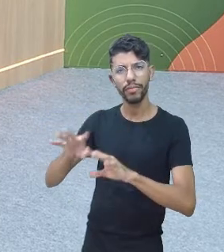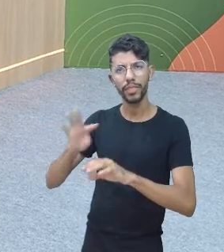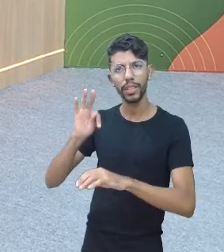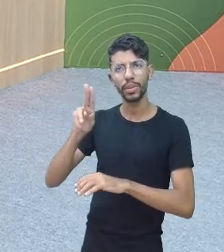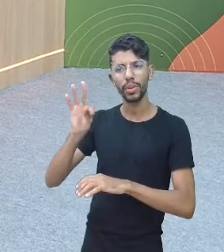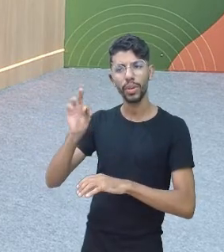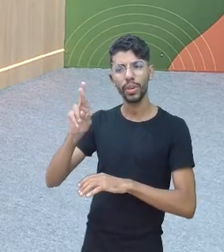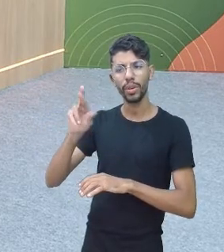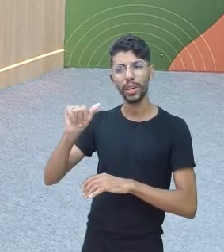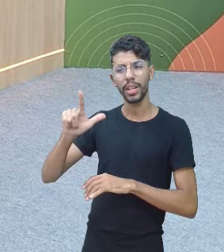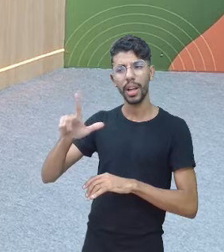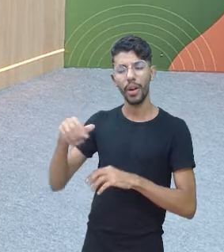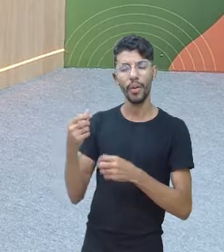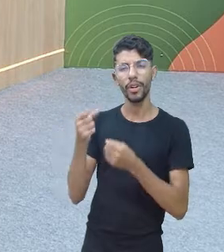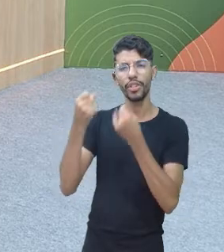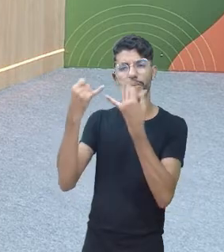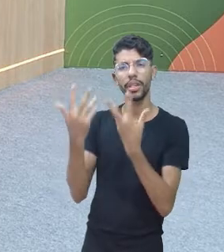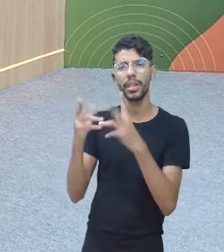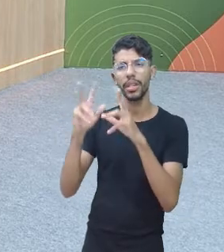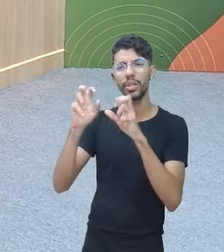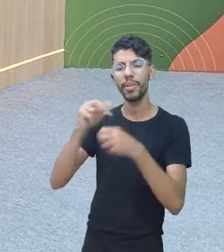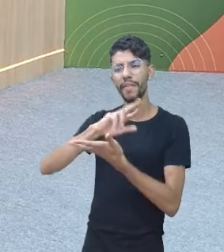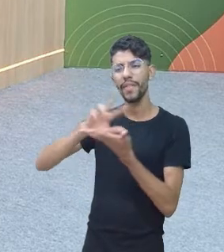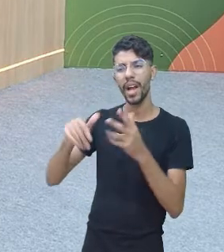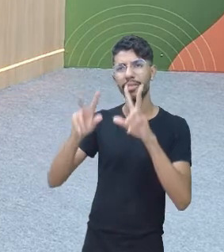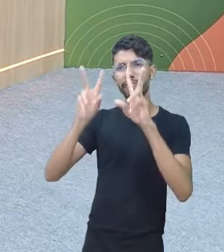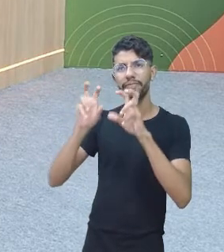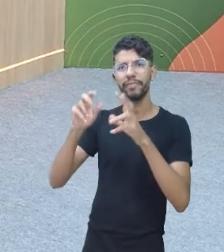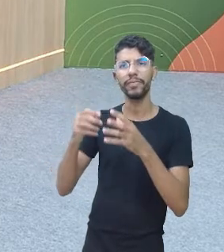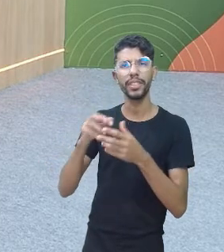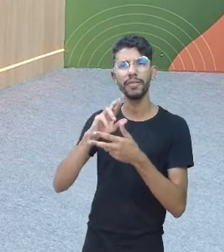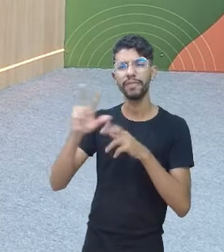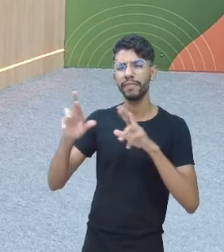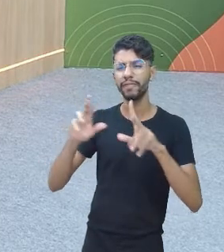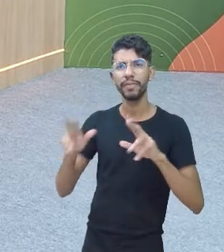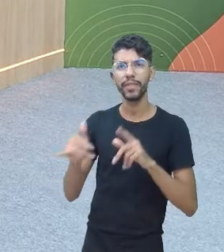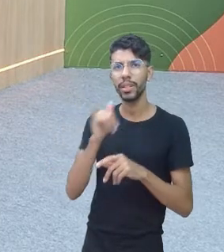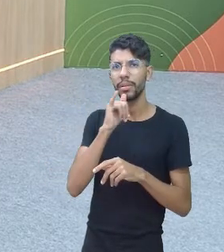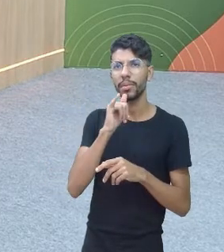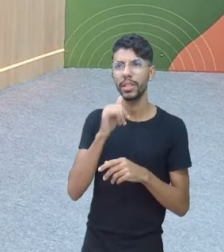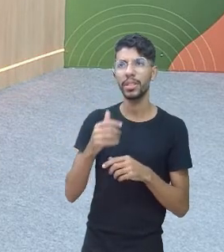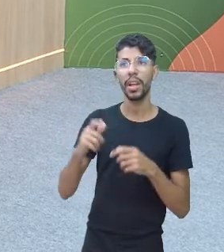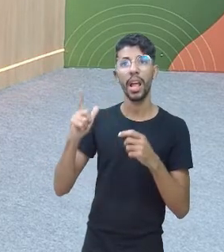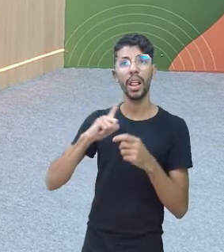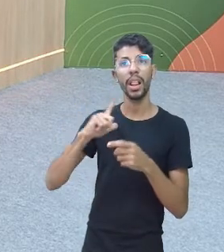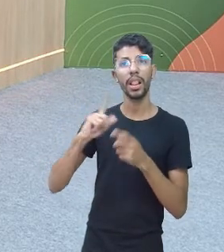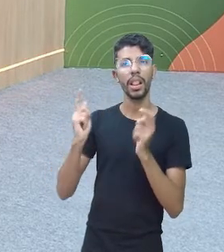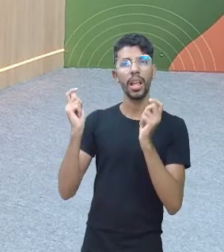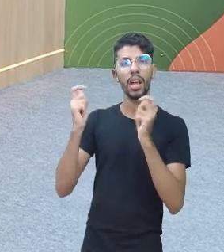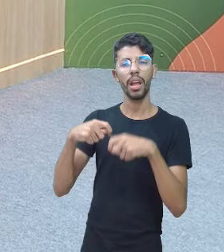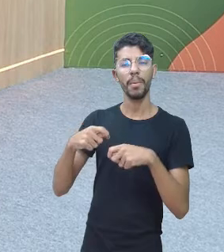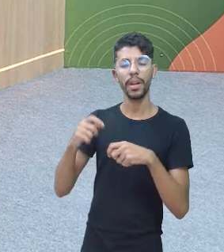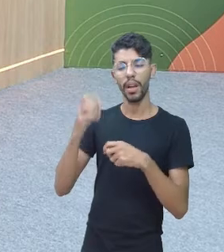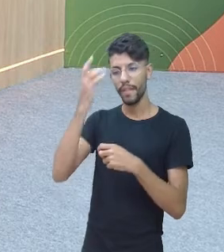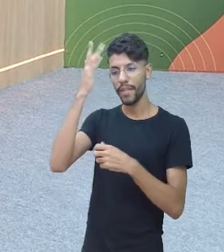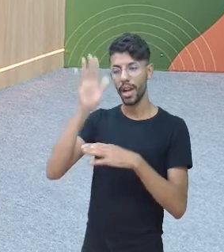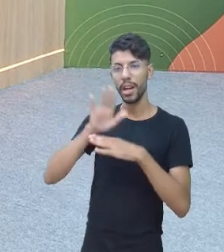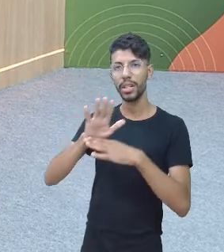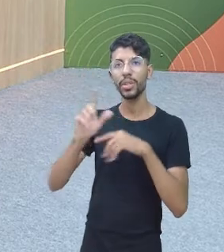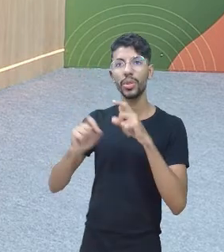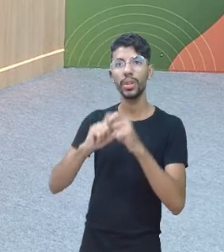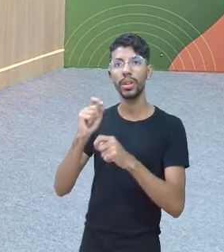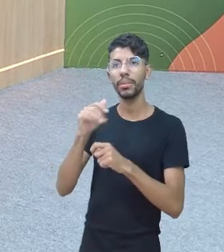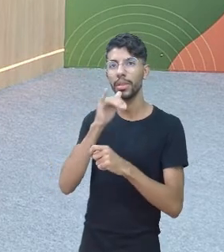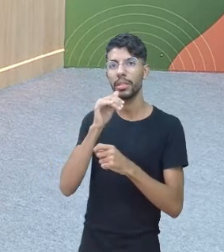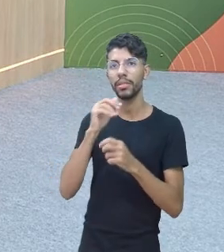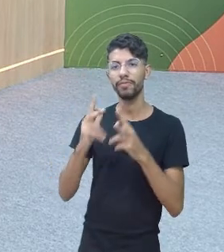assuntos diferentes. E ele também se tornou um produto editável, né? Os tutoriais online possuem a grande facilidade de poder editar o